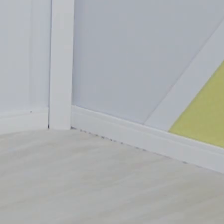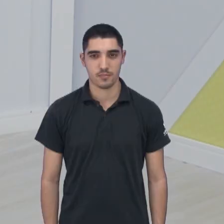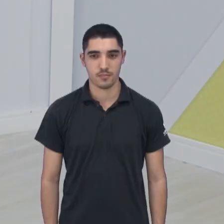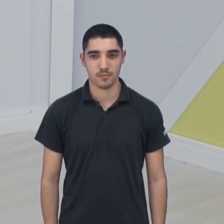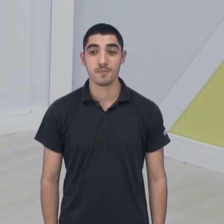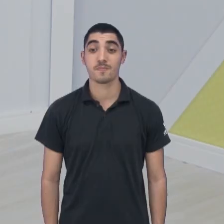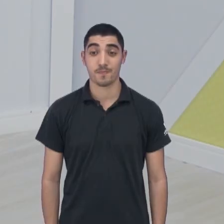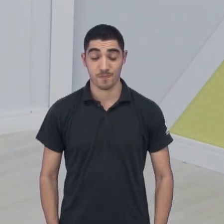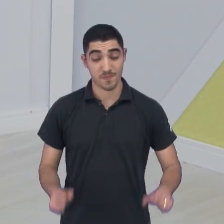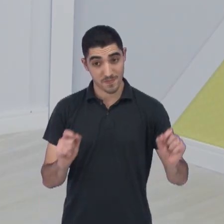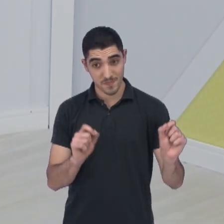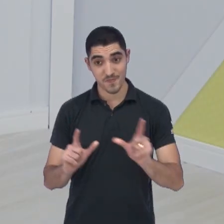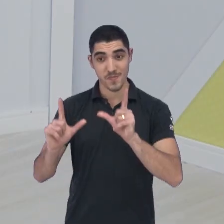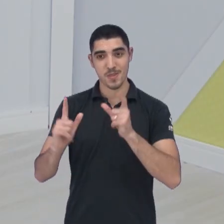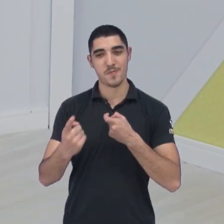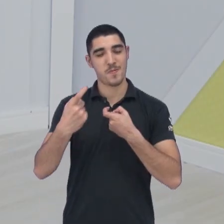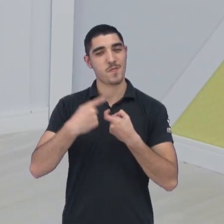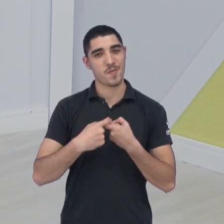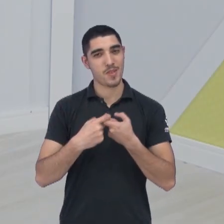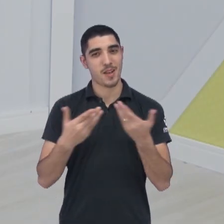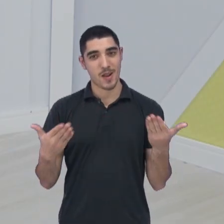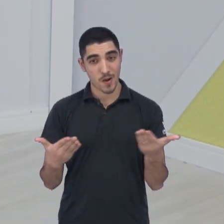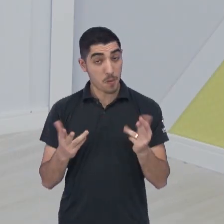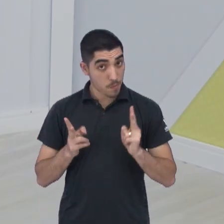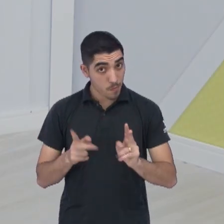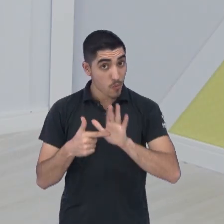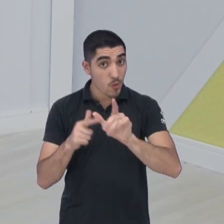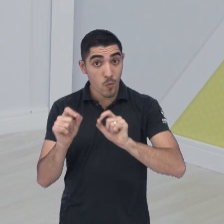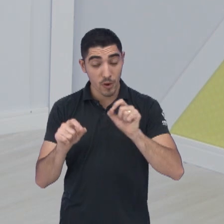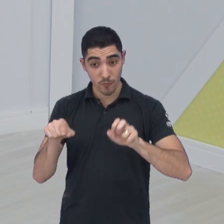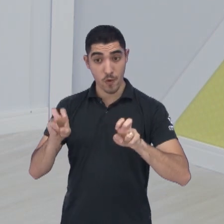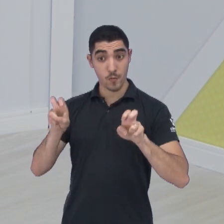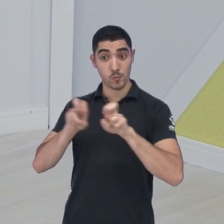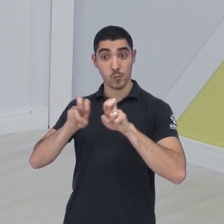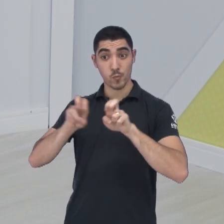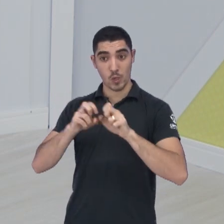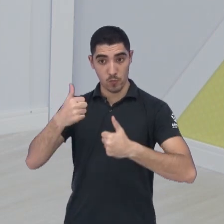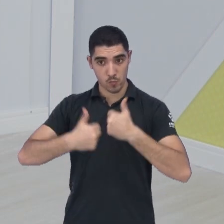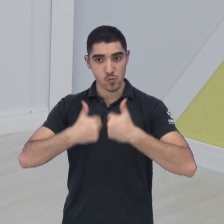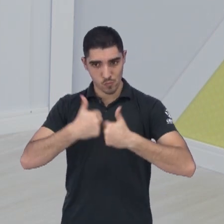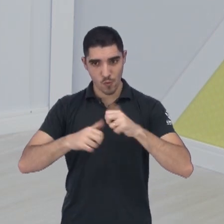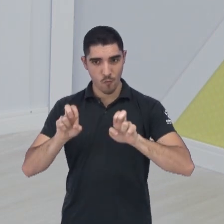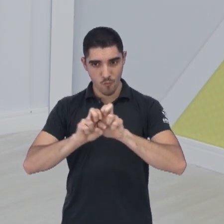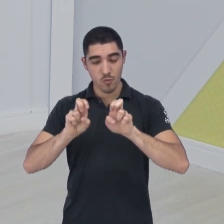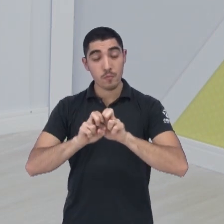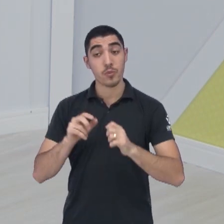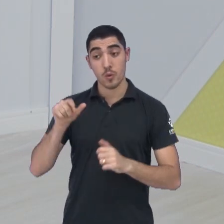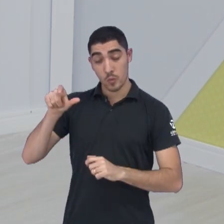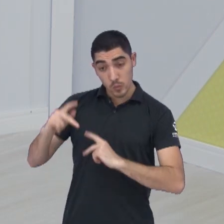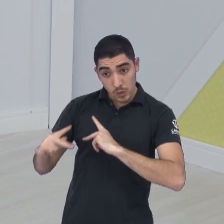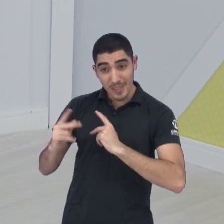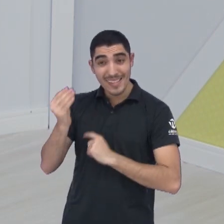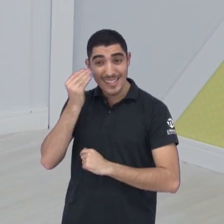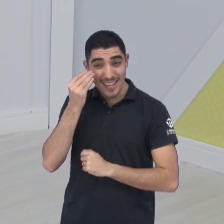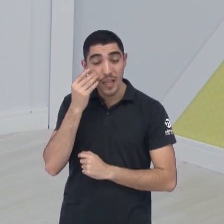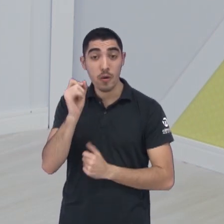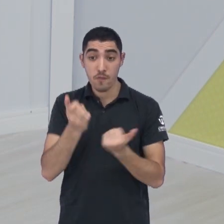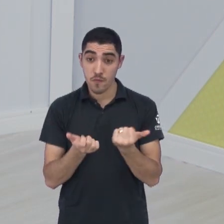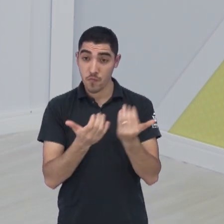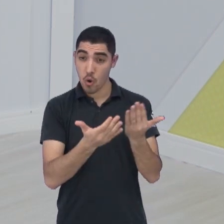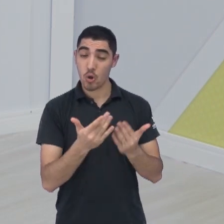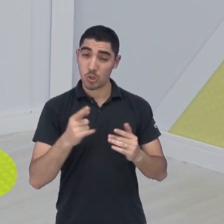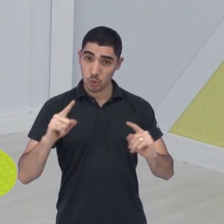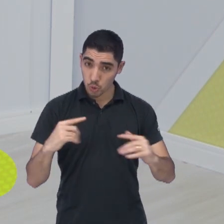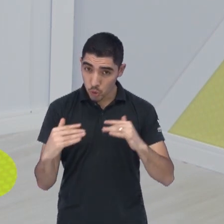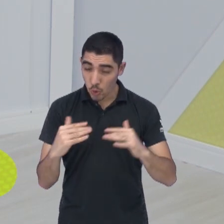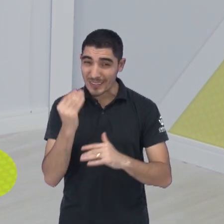Muito bem, estamos de volta com o Hora do Esporte para falar de futsal. O São José busca a reabilitação na Liga Nacional fora de casa contra o